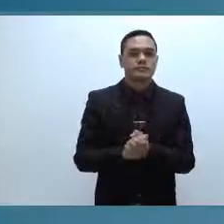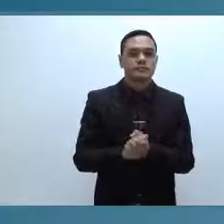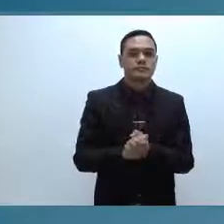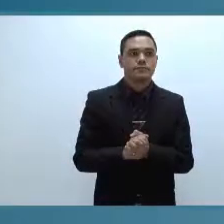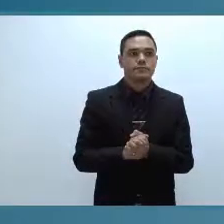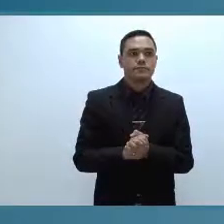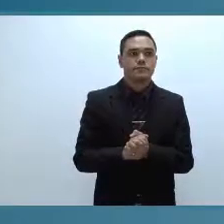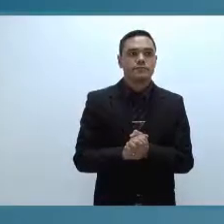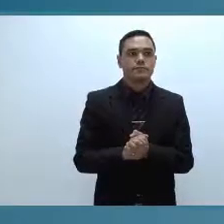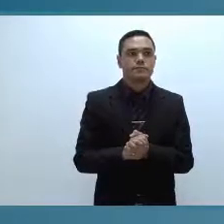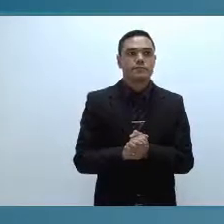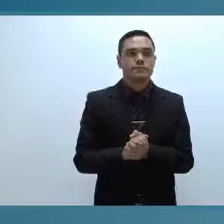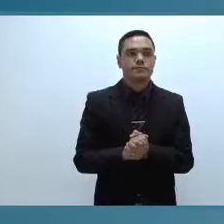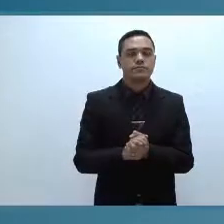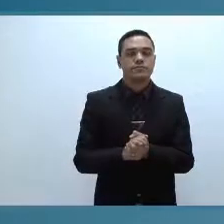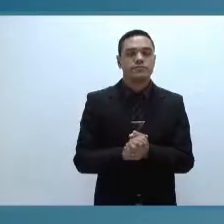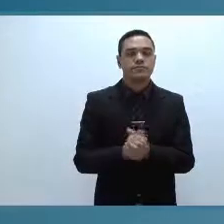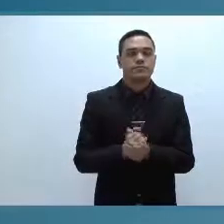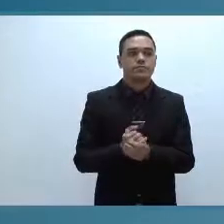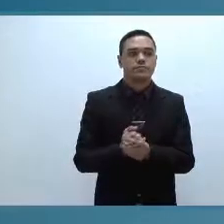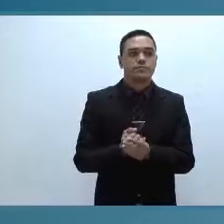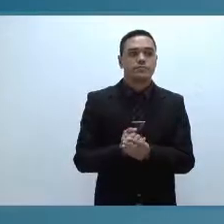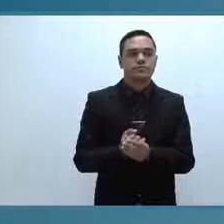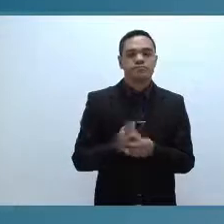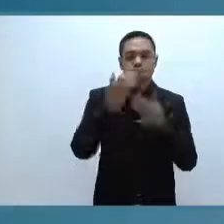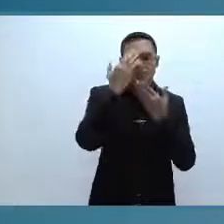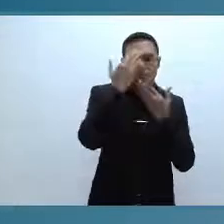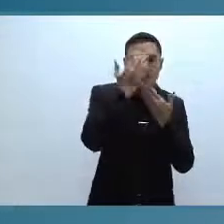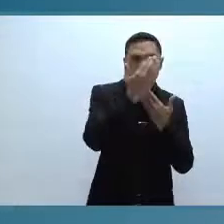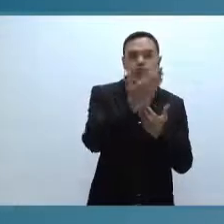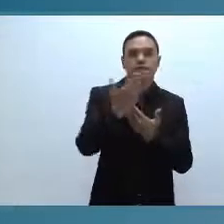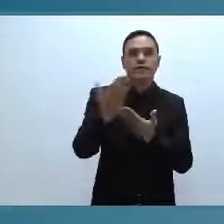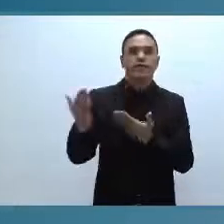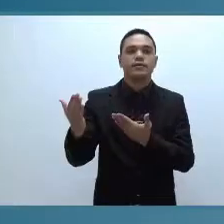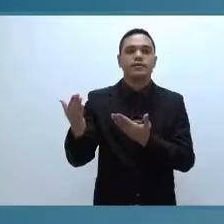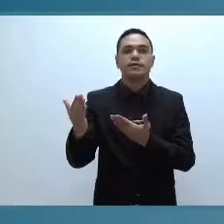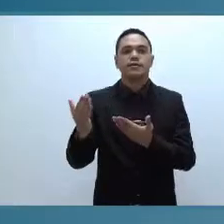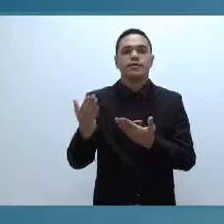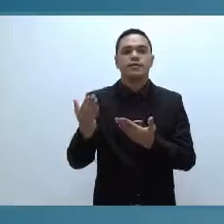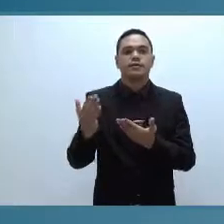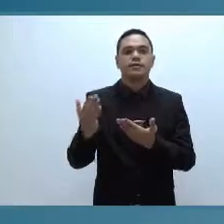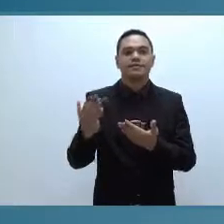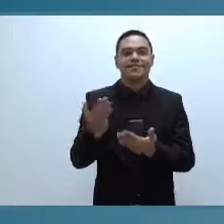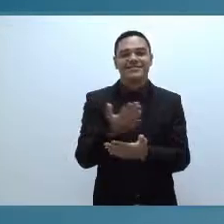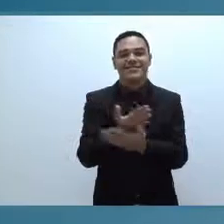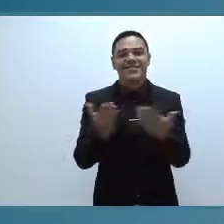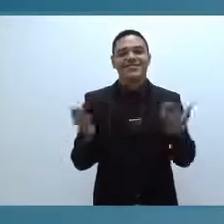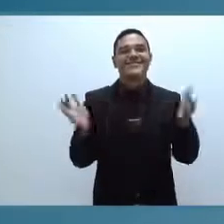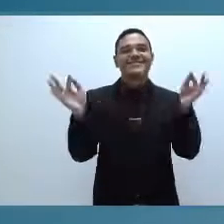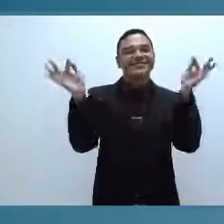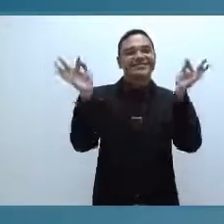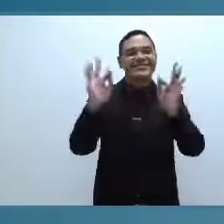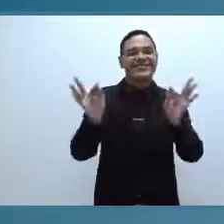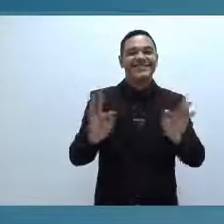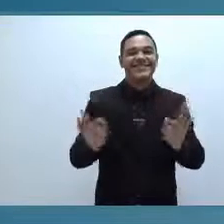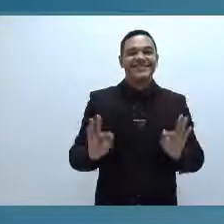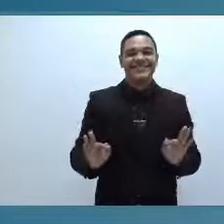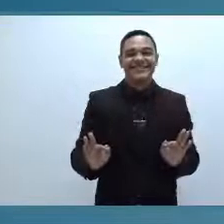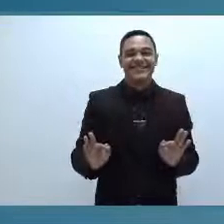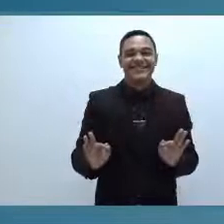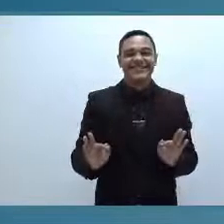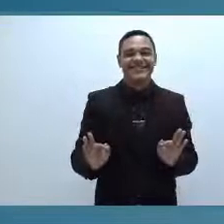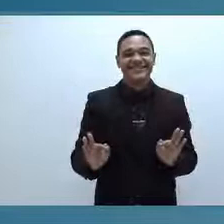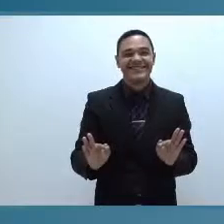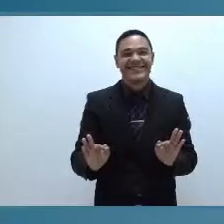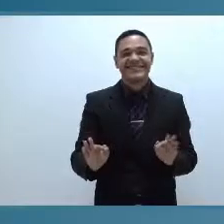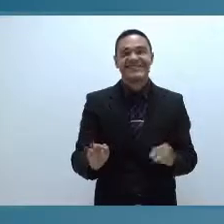julgados na presente sessão. Eu agradeço de coração e muito feliz pela presença de todos